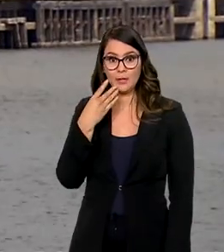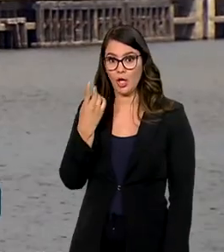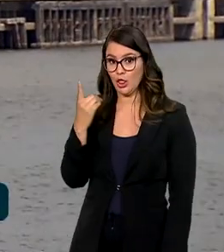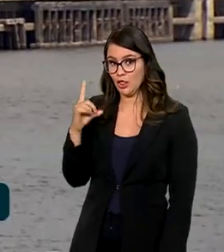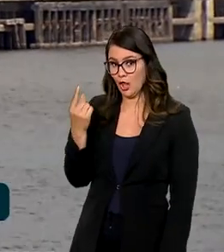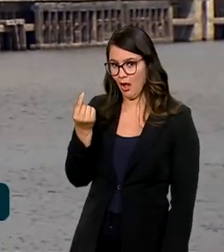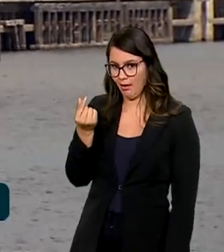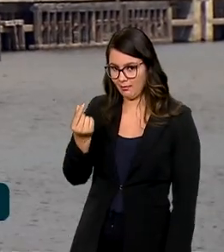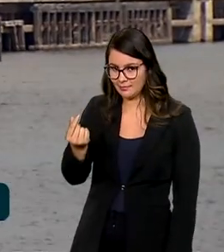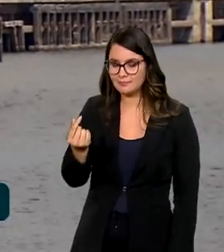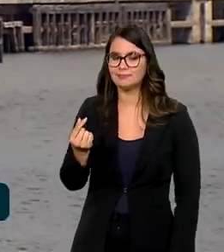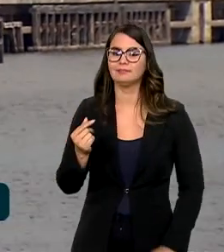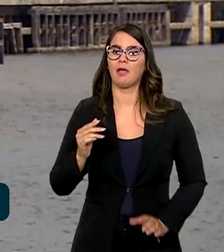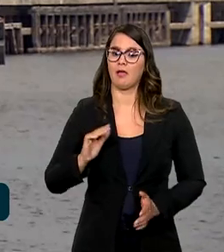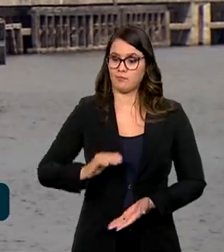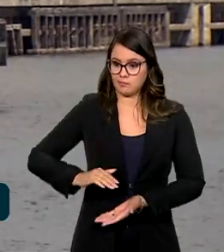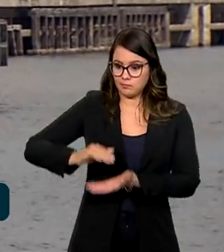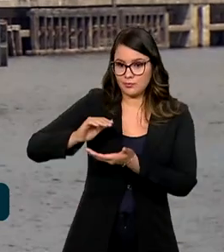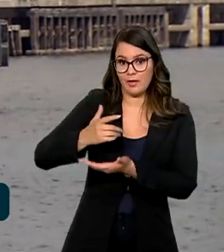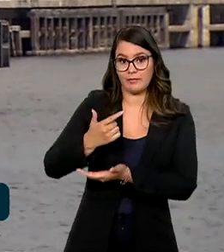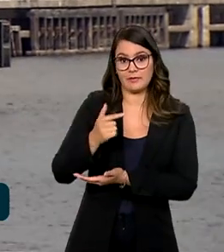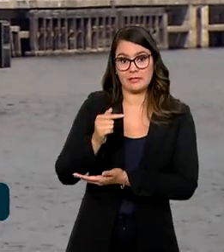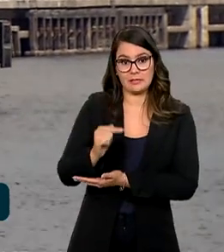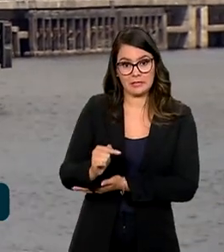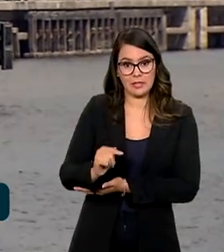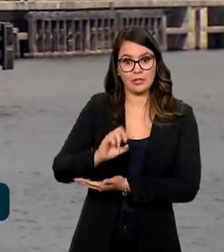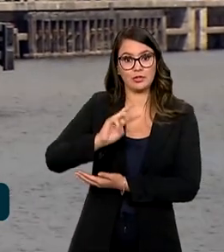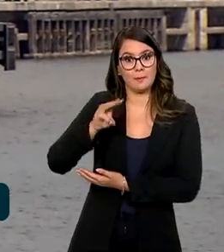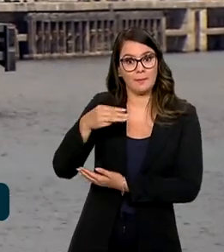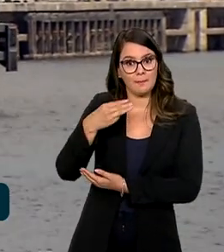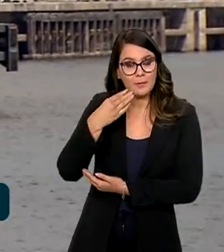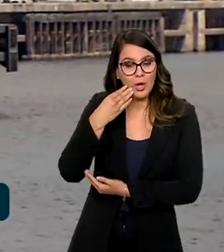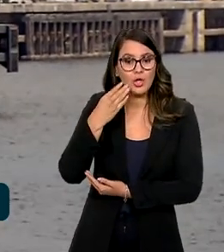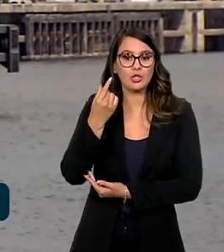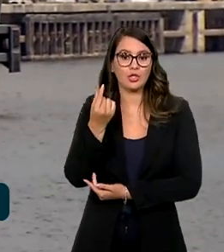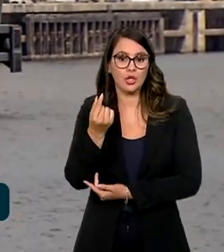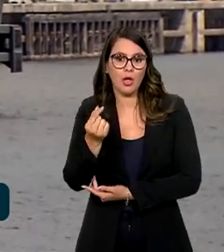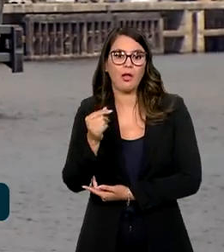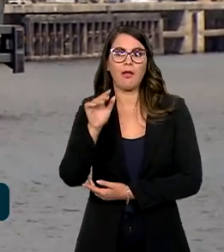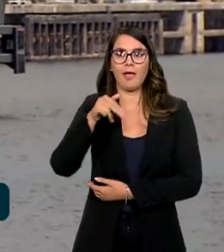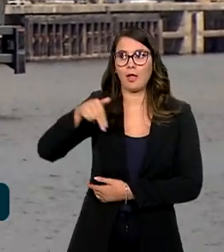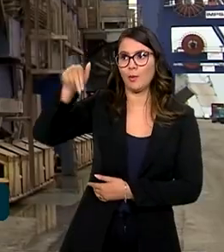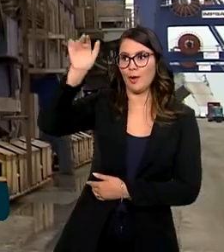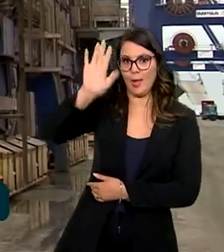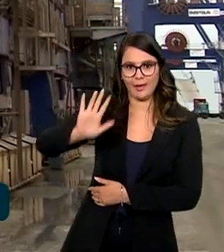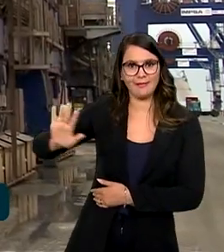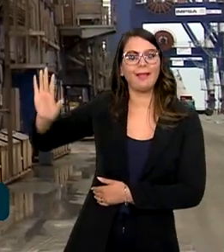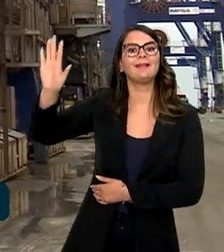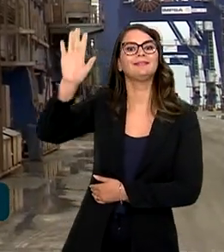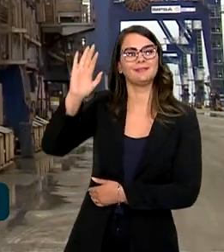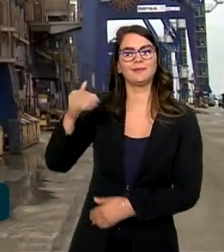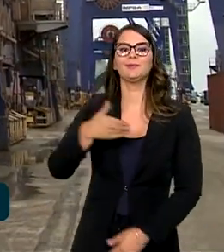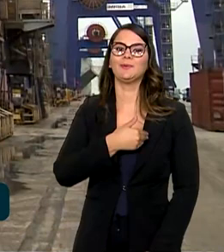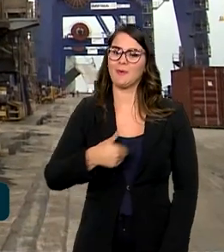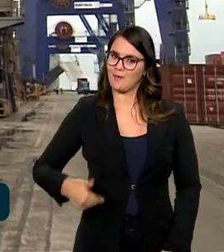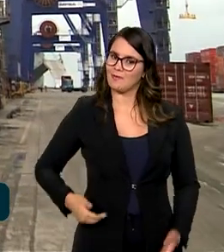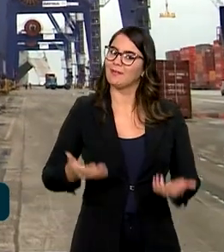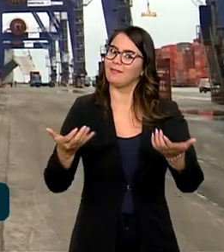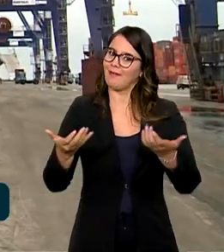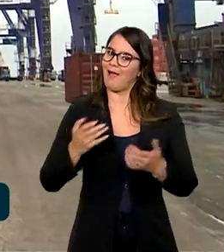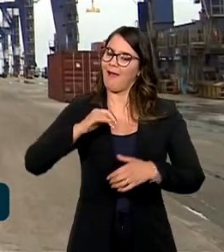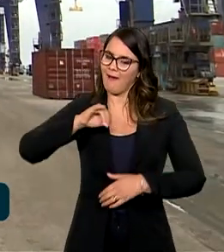desse montante 27 Bilhões de Dólares saíram da região Nordeste e o governo quer